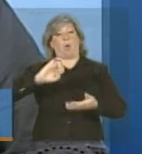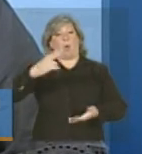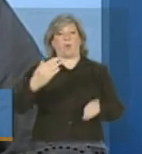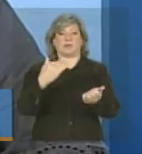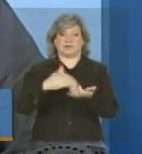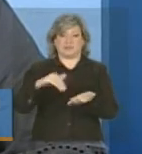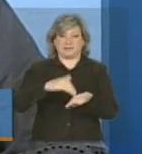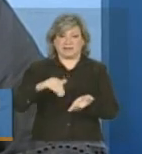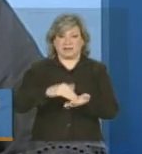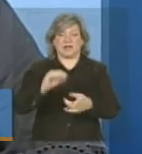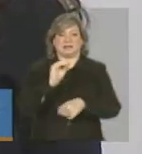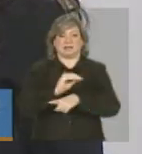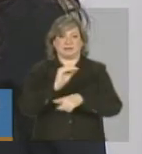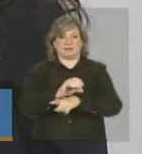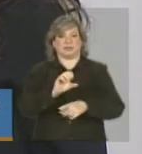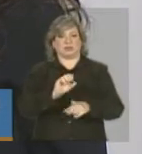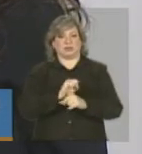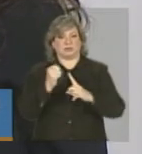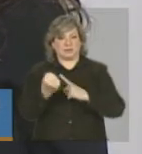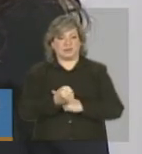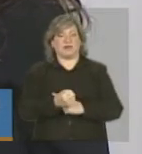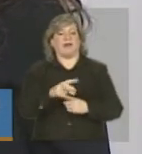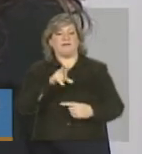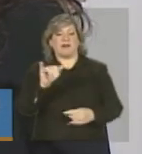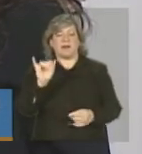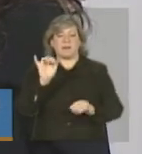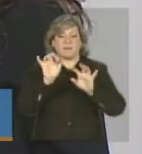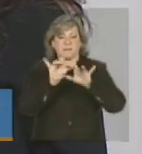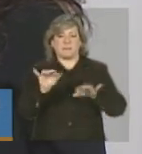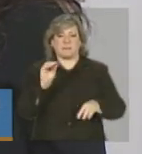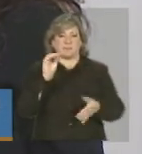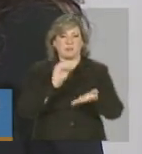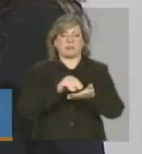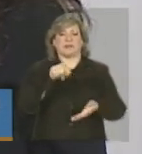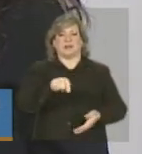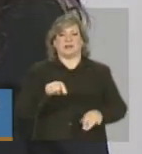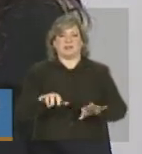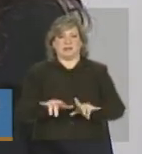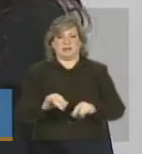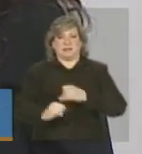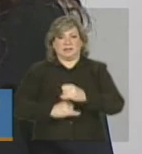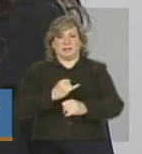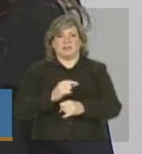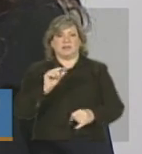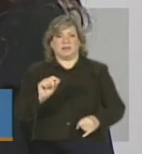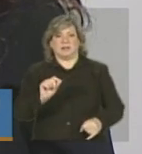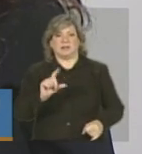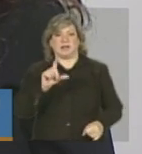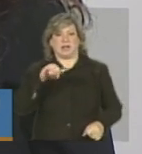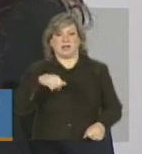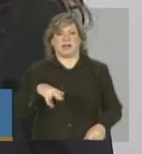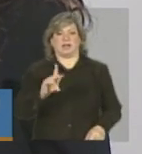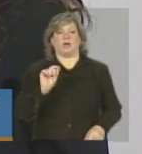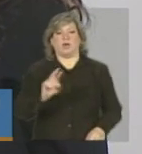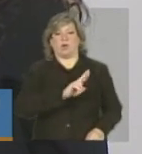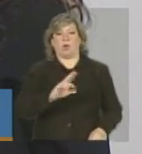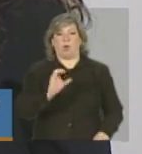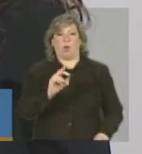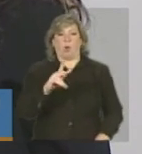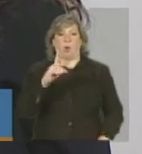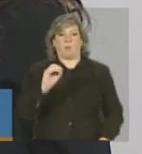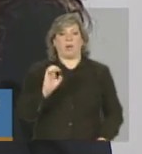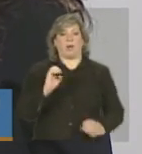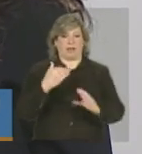de assistência social vai clicar lá no link que vai no corpo do e-mail E